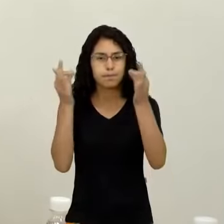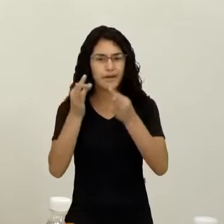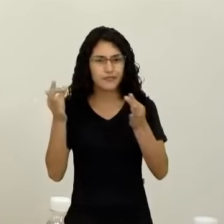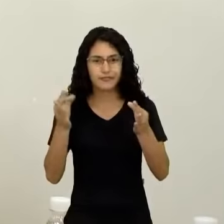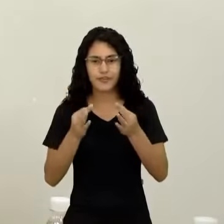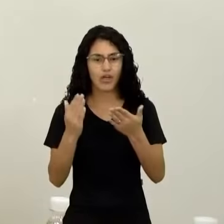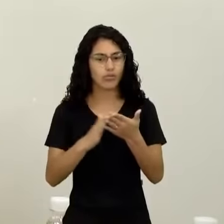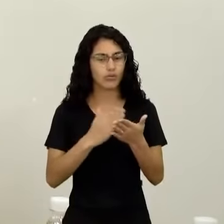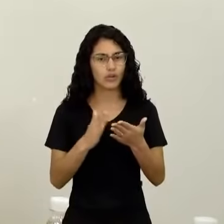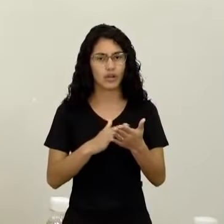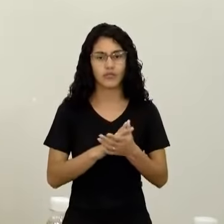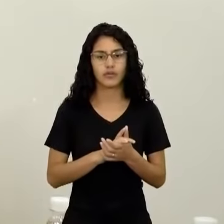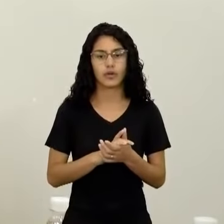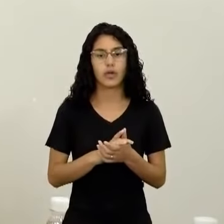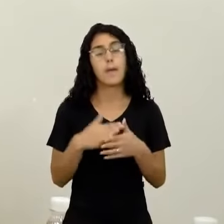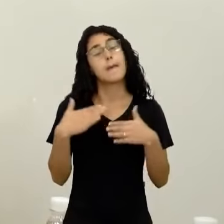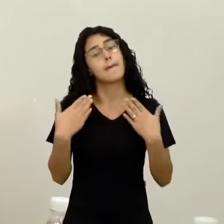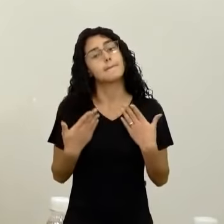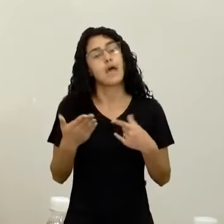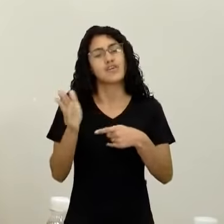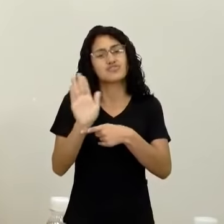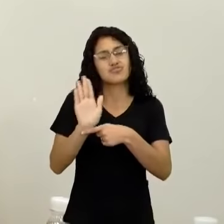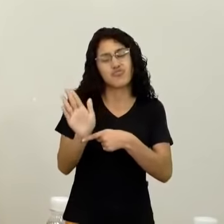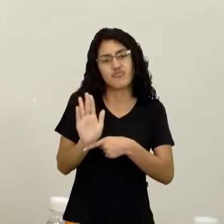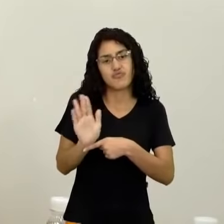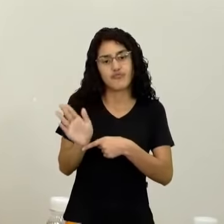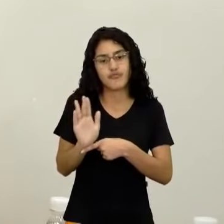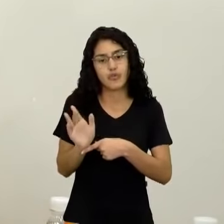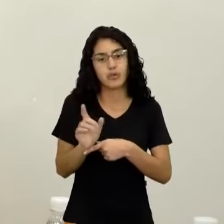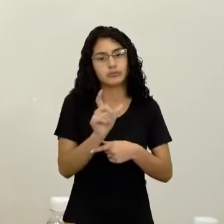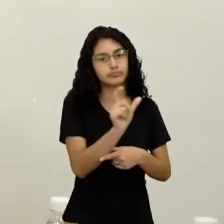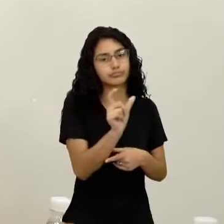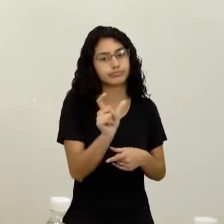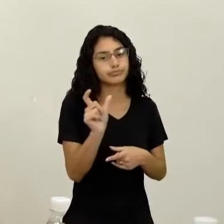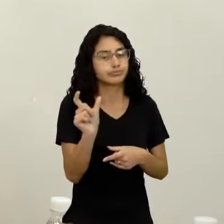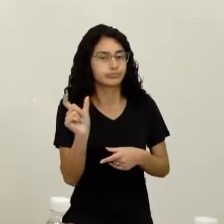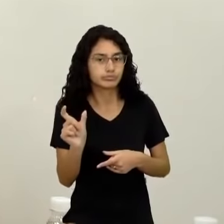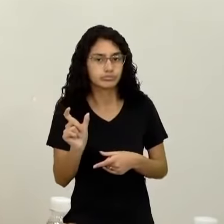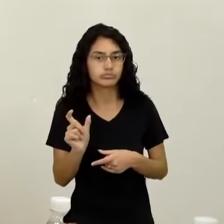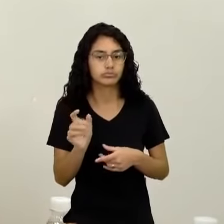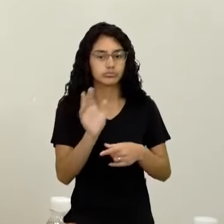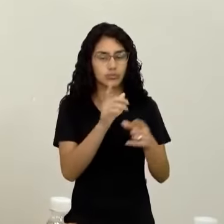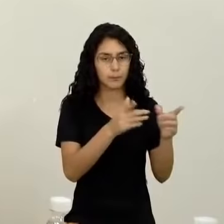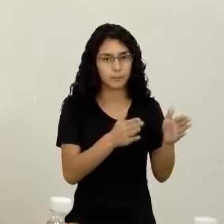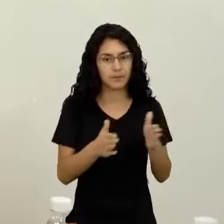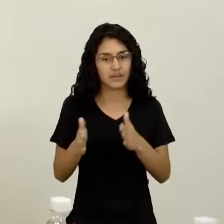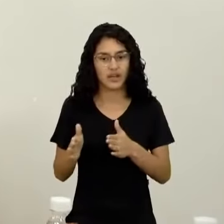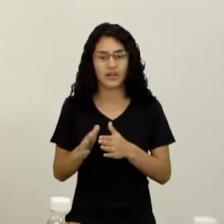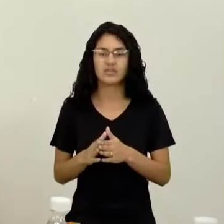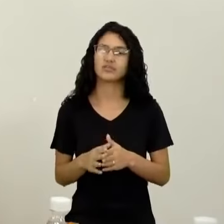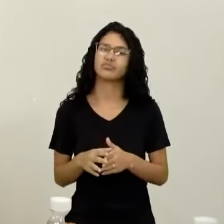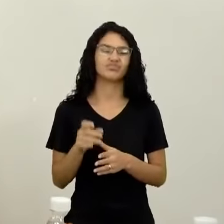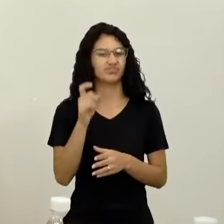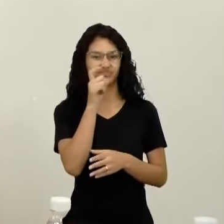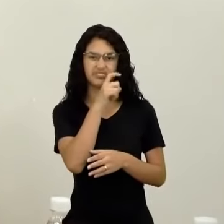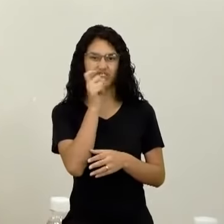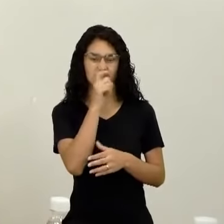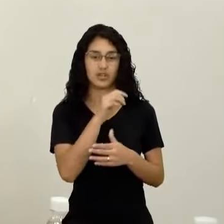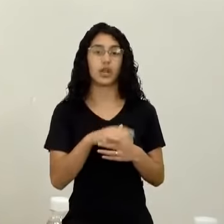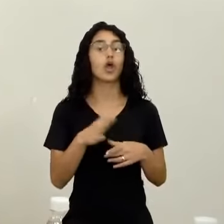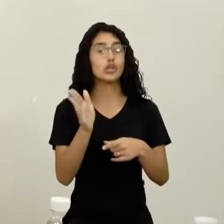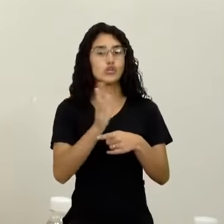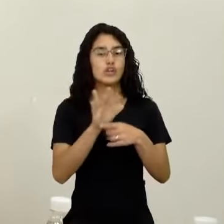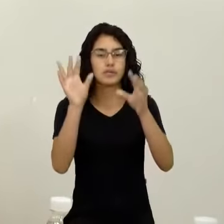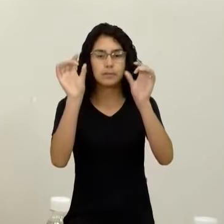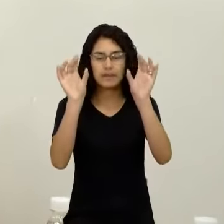ficou bom mas assim no filme parece que muitas coisas muitos trechos ficam ali superficiais e não é daquele jeito livro tem